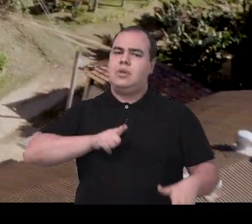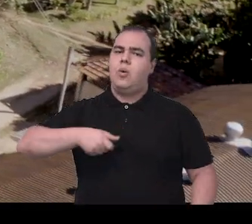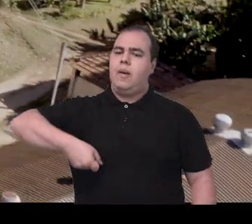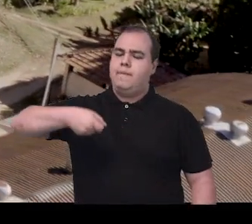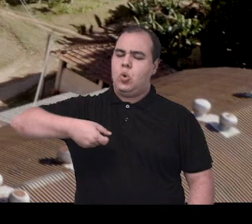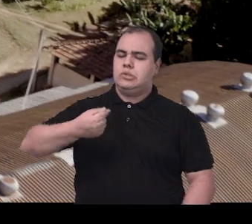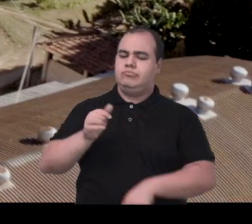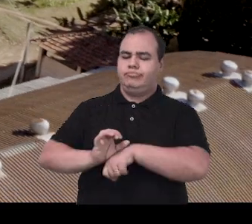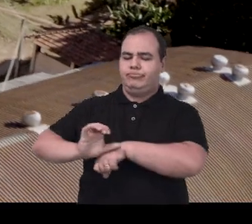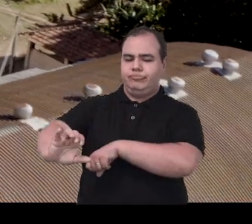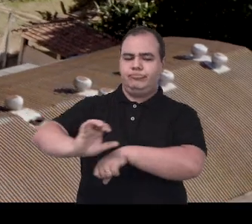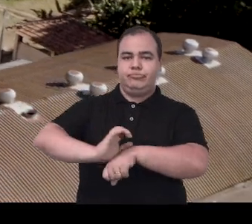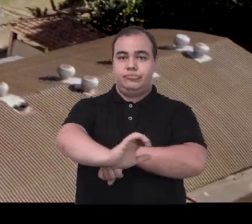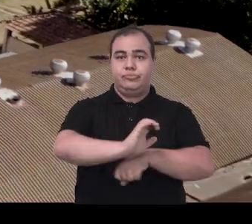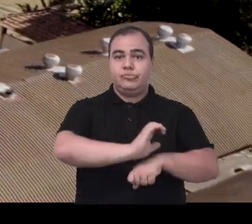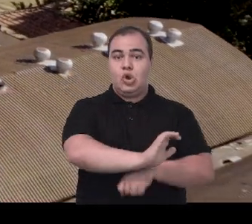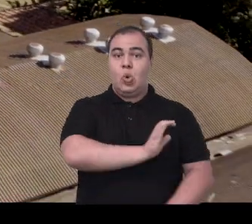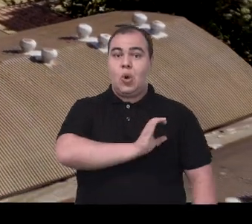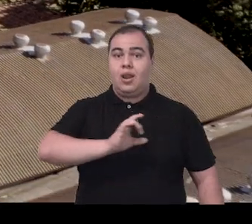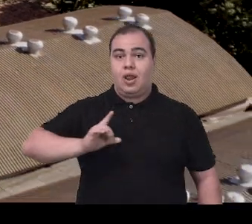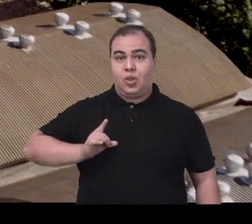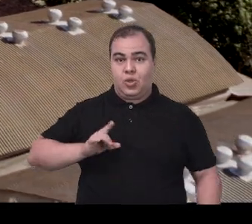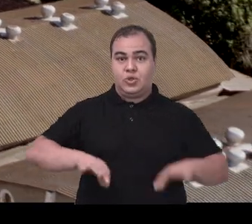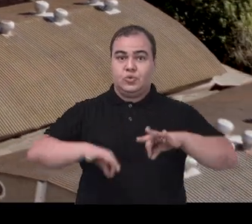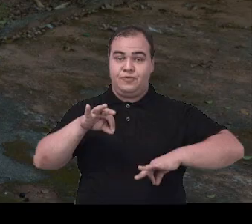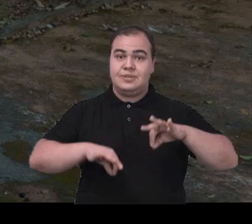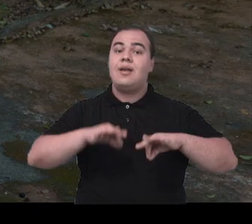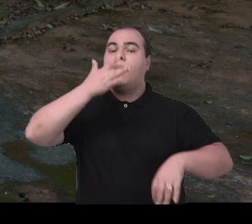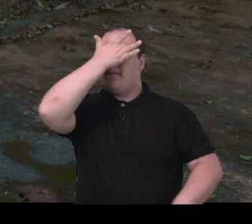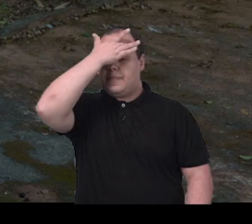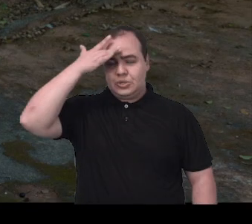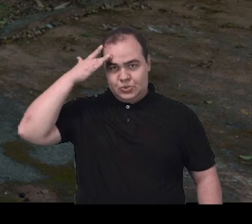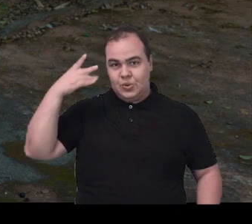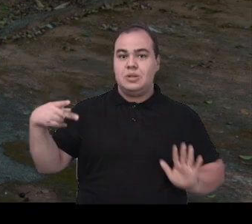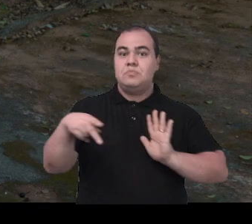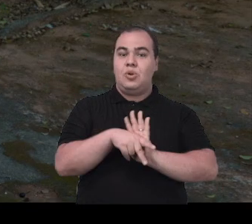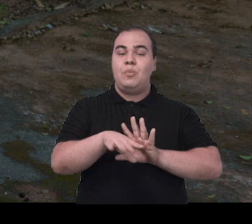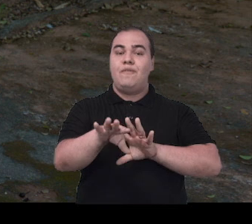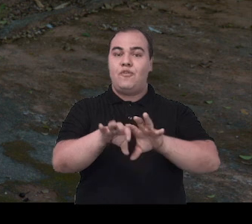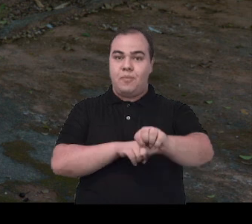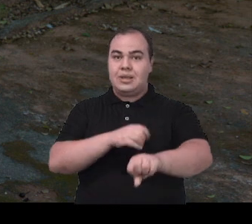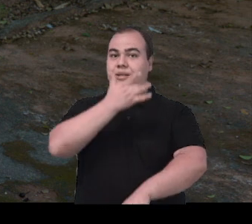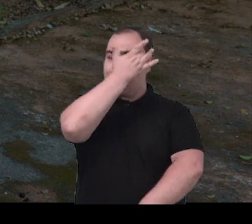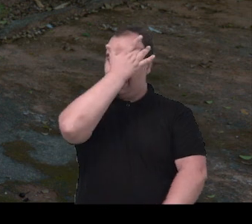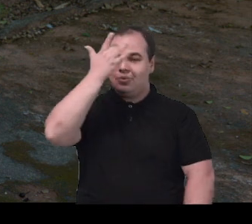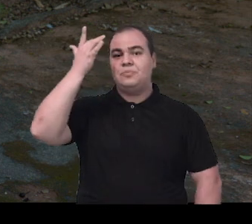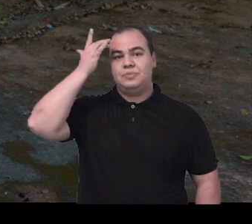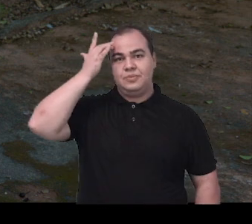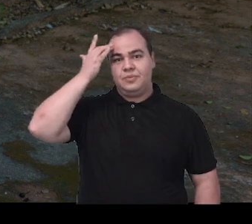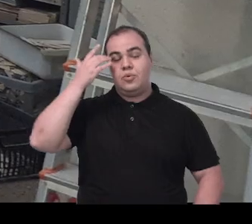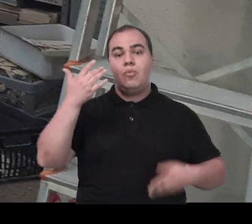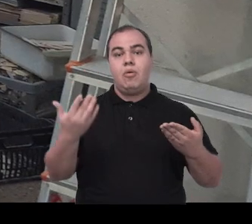recebem uma bolsa e os coordenadores das oficinas, isso eu acho importante falar, são pessoas que têm formação em